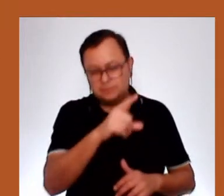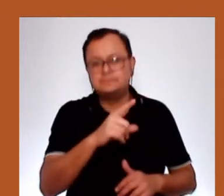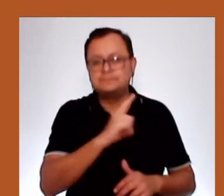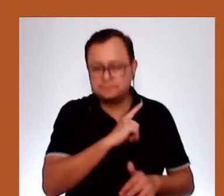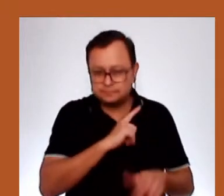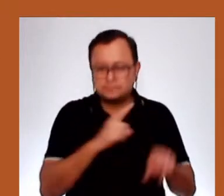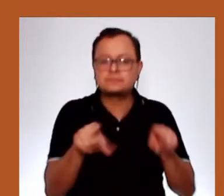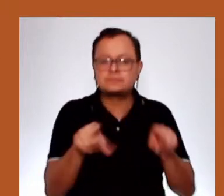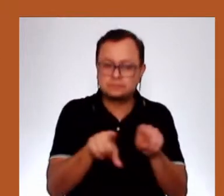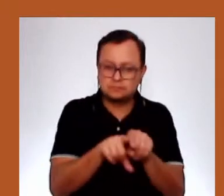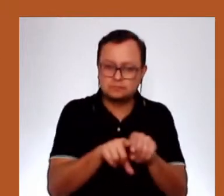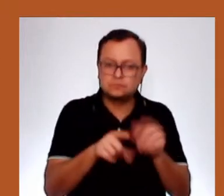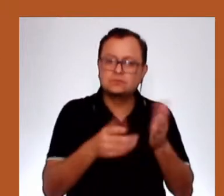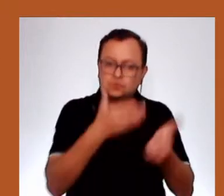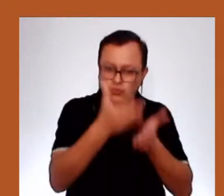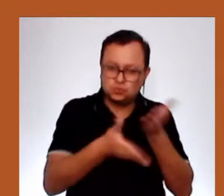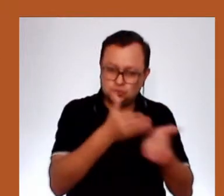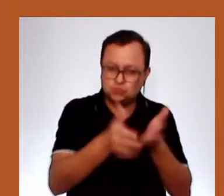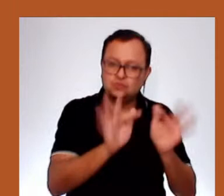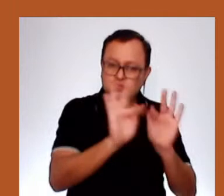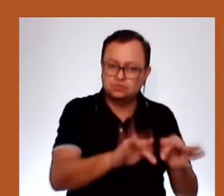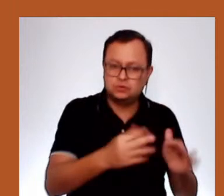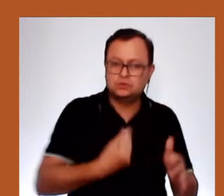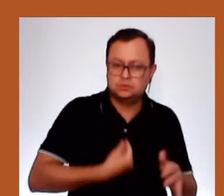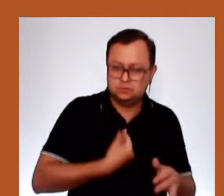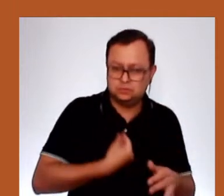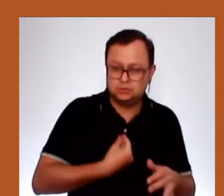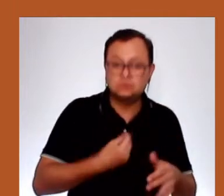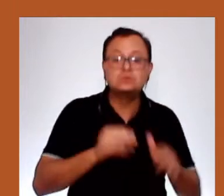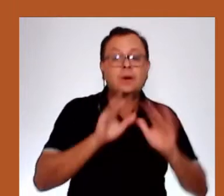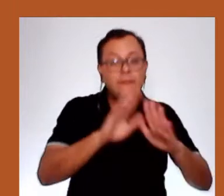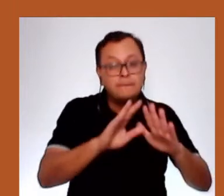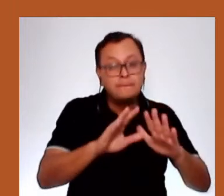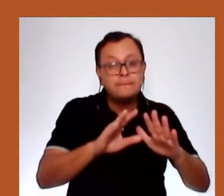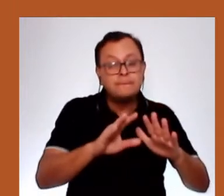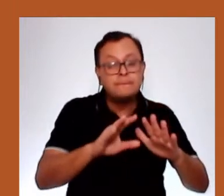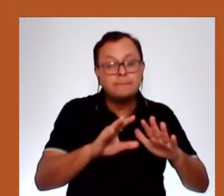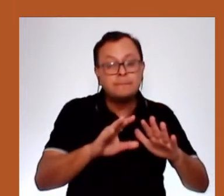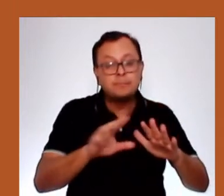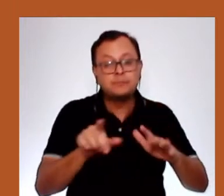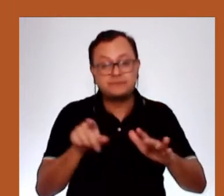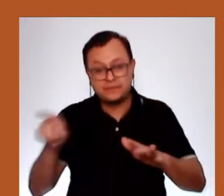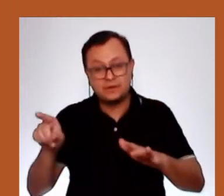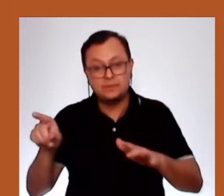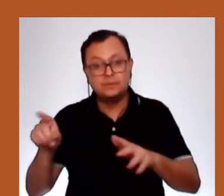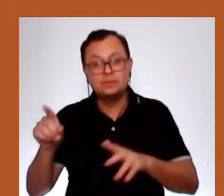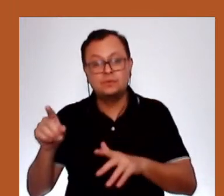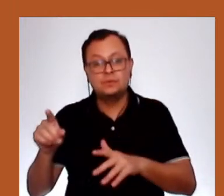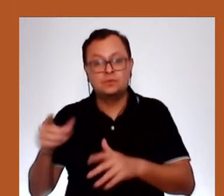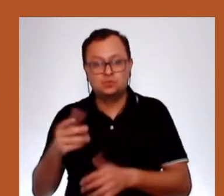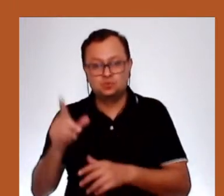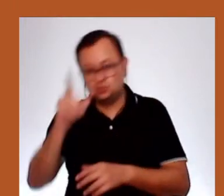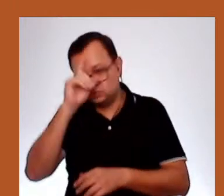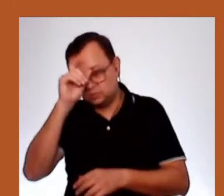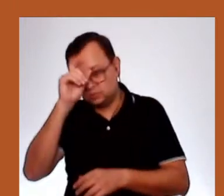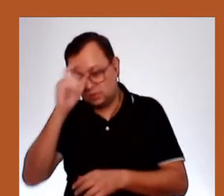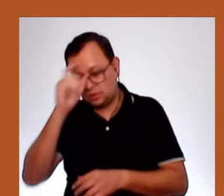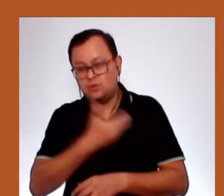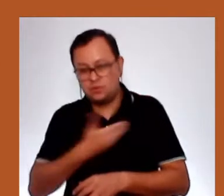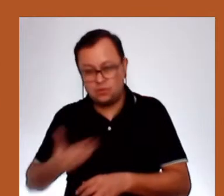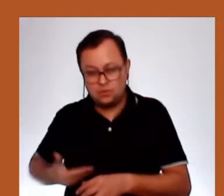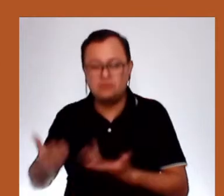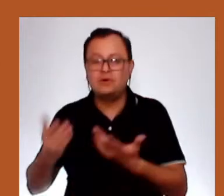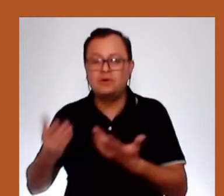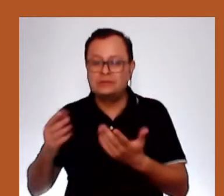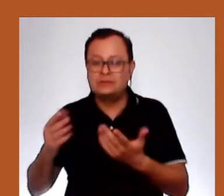exemplares públicos, mas que são pessoas que pegam touro na unha, porque demanda muita vontade política. O cuidado